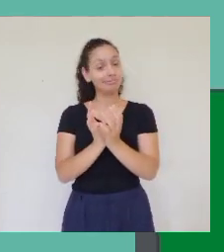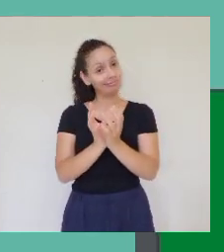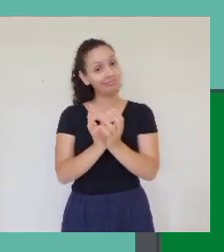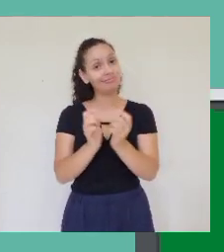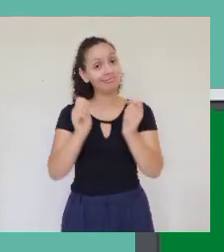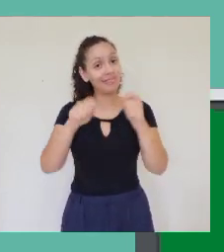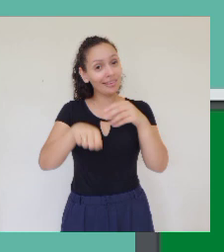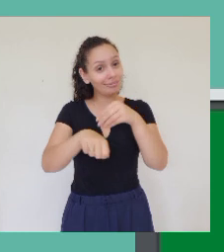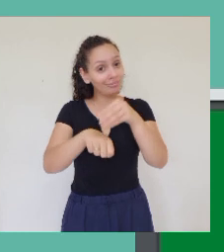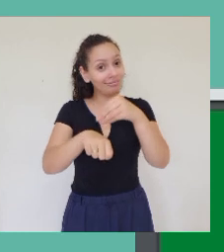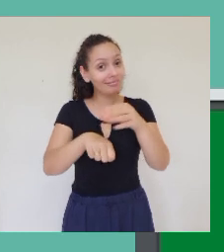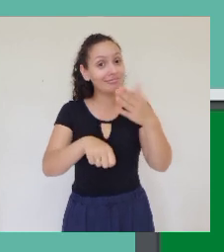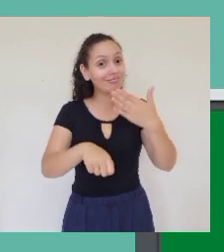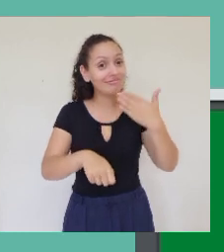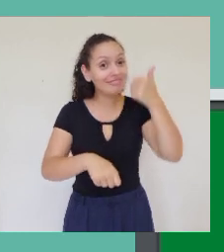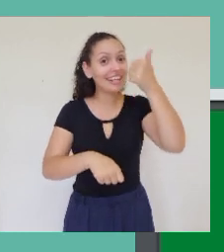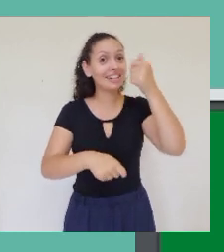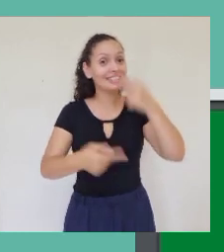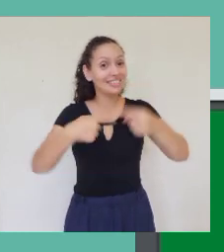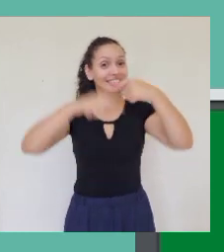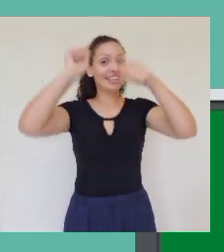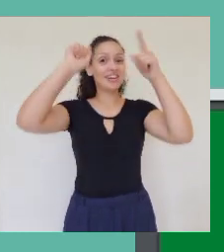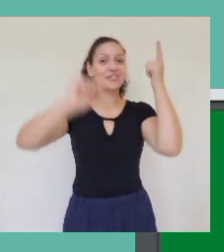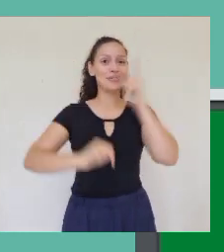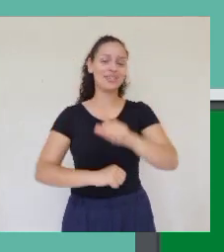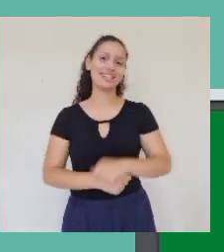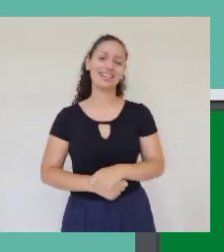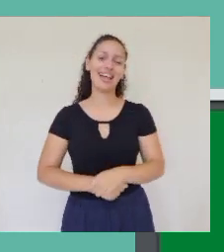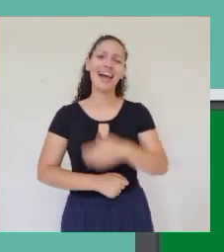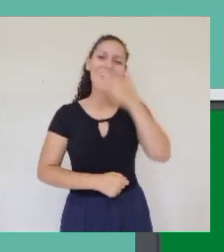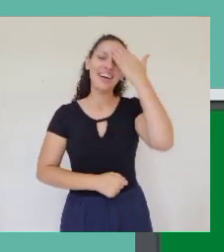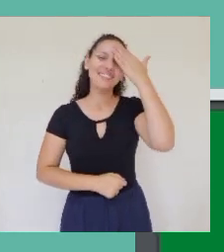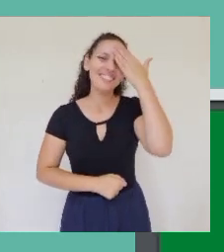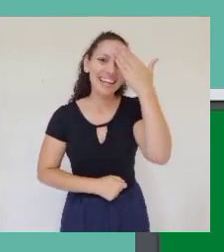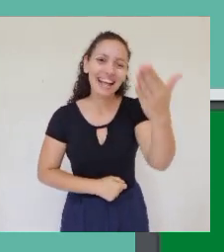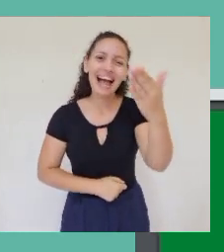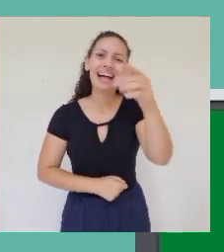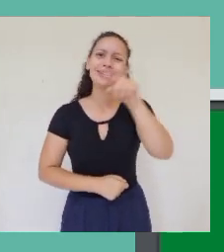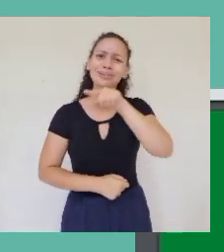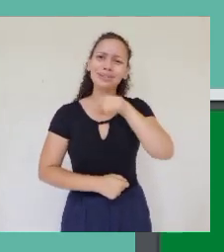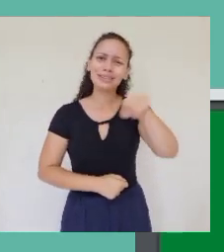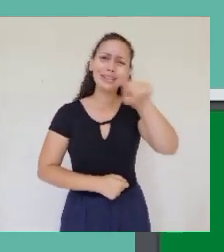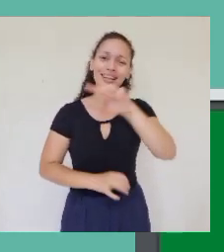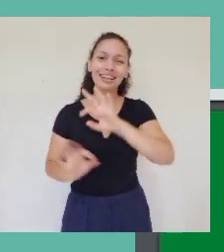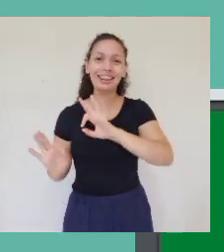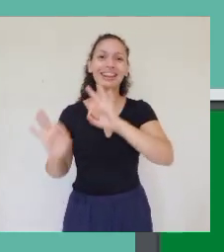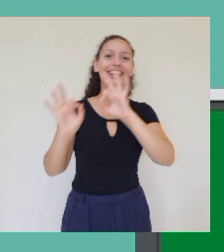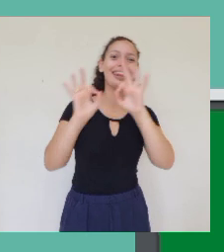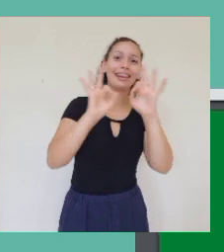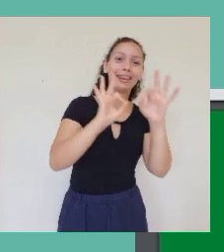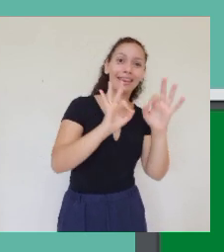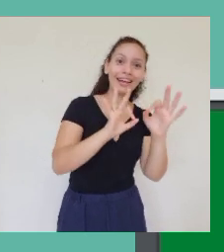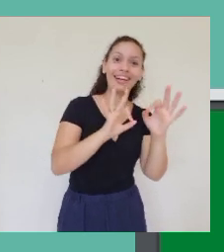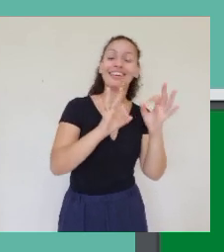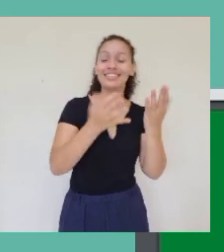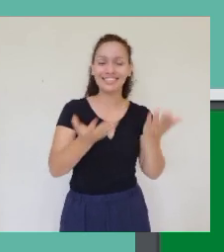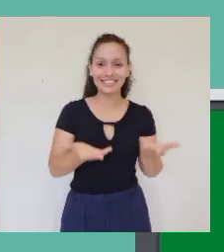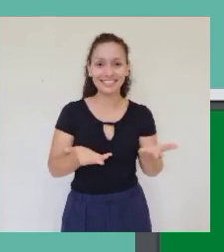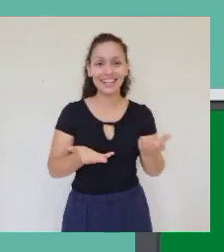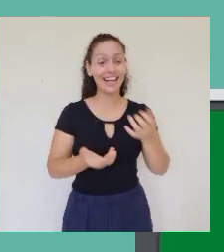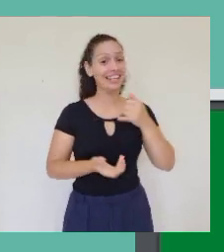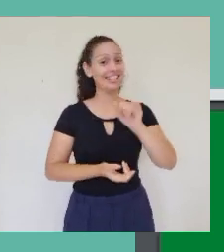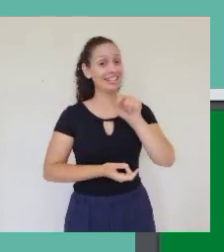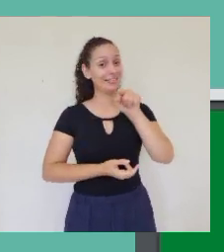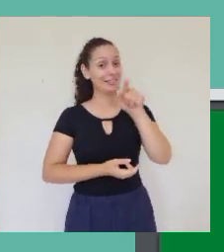bom? Então, eu agradeço a você que ficou até aqui agora, né? Se você conseguir